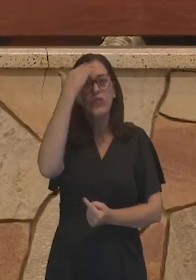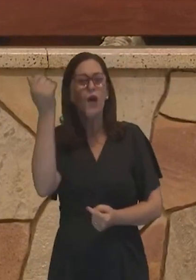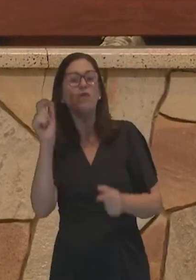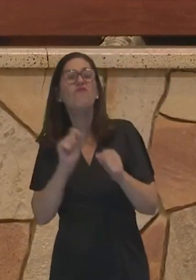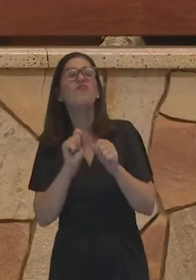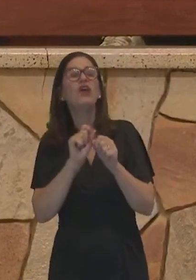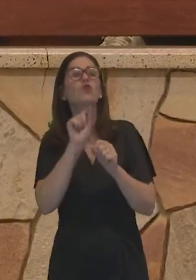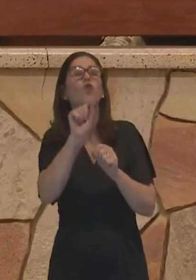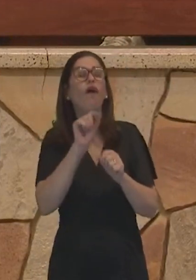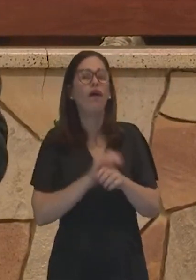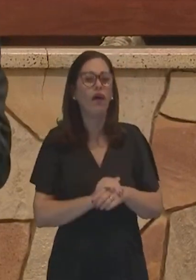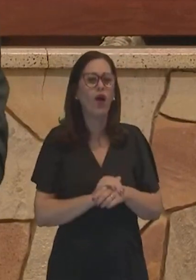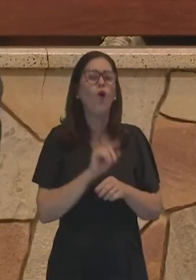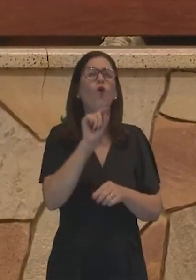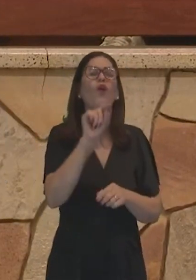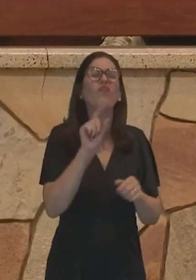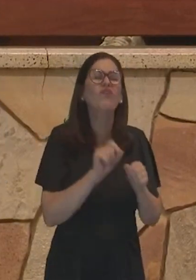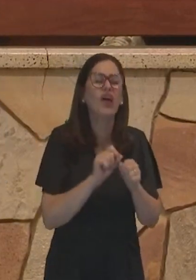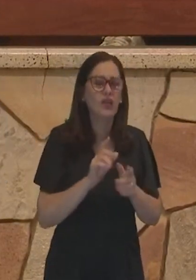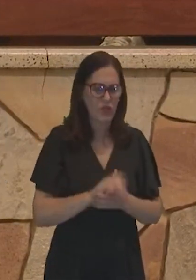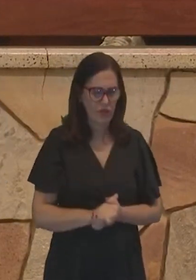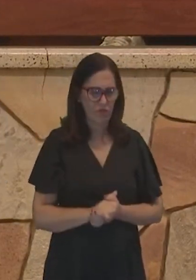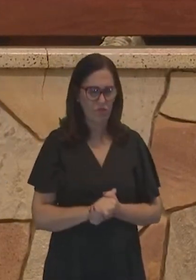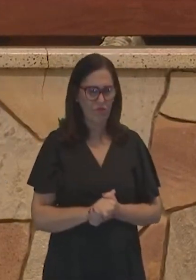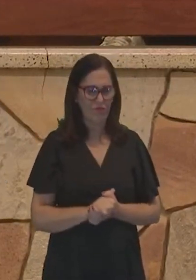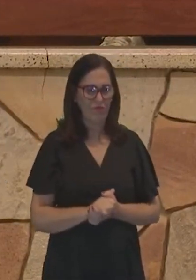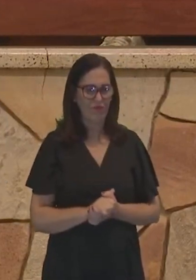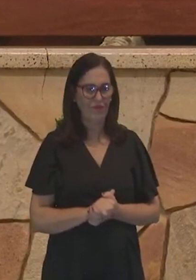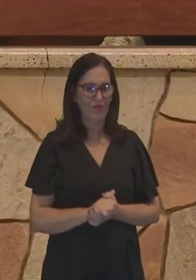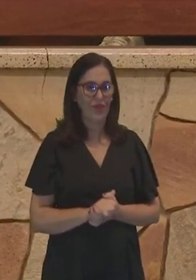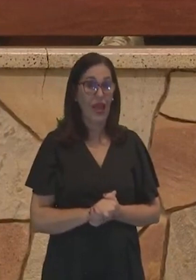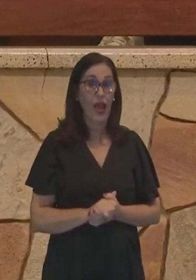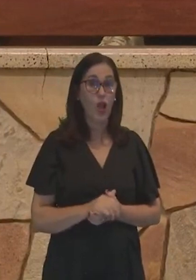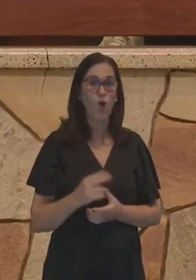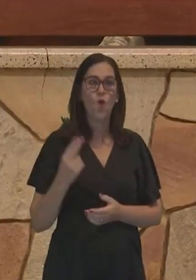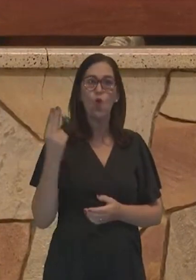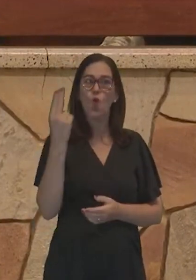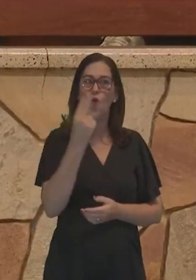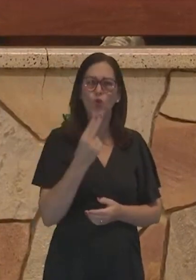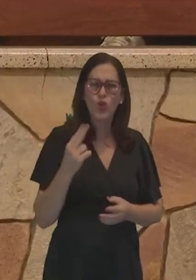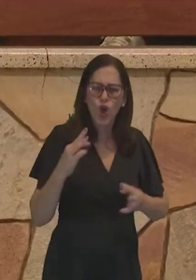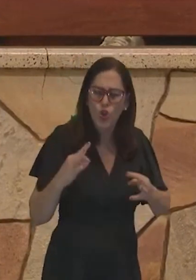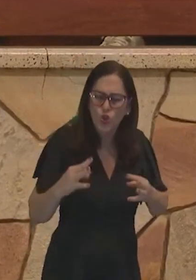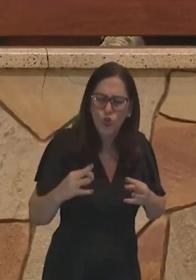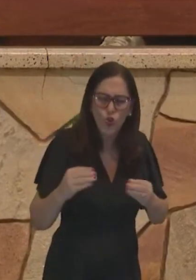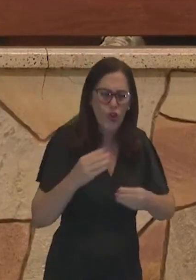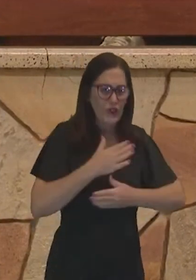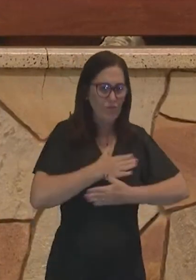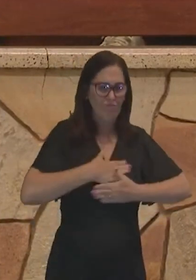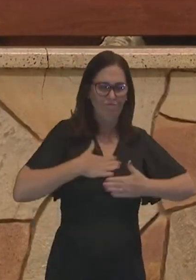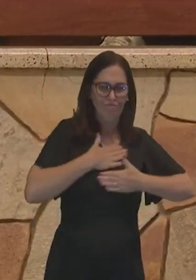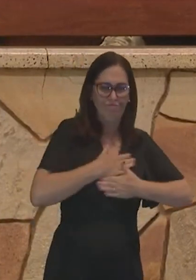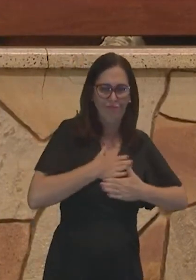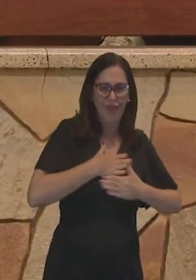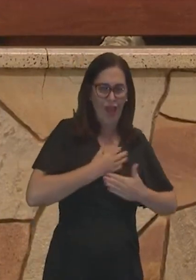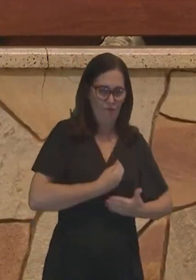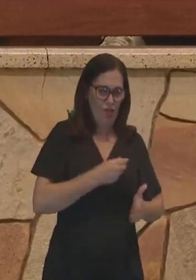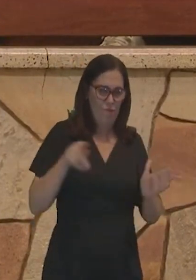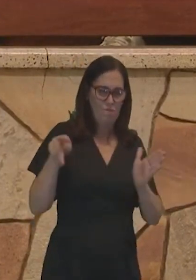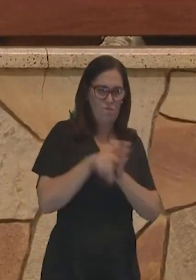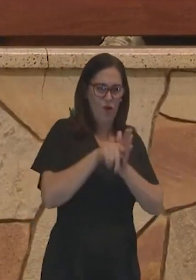queridos irmãos, o que fez o sábio? Ele usufruiu de todos os prazeres que a vida